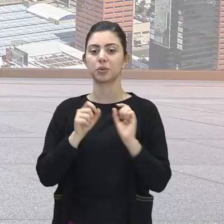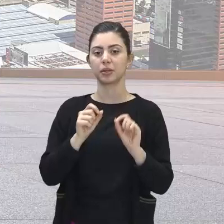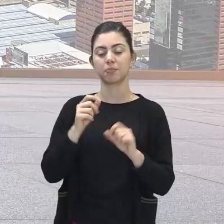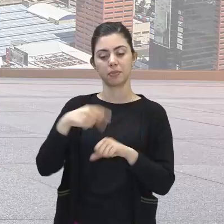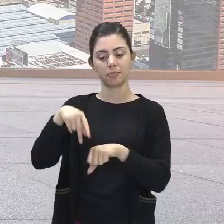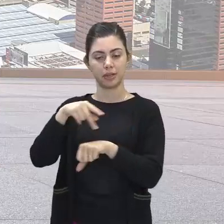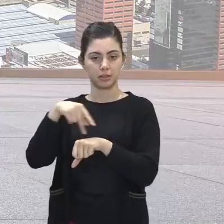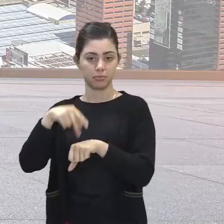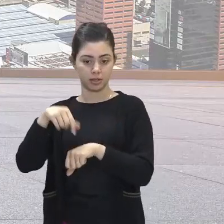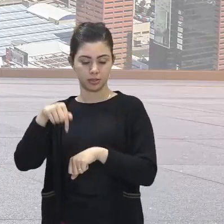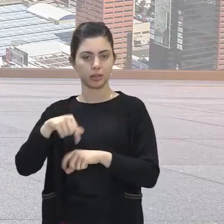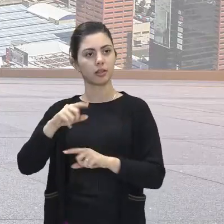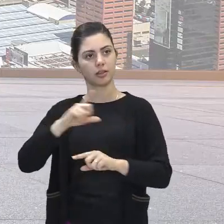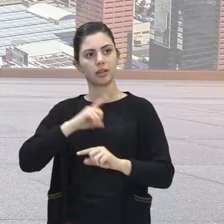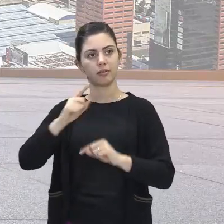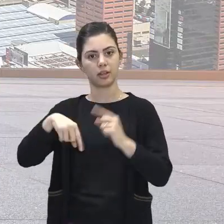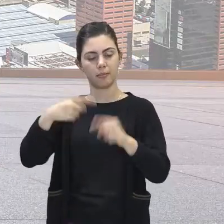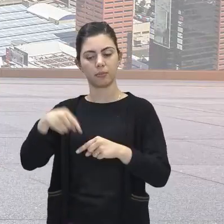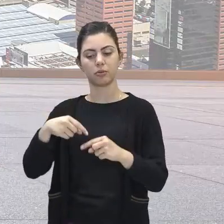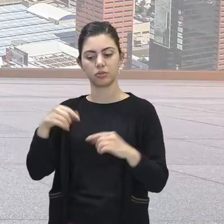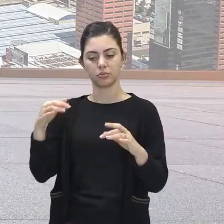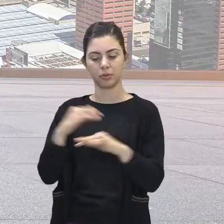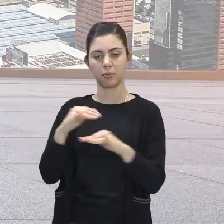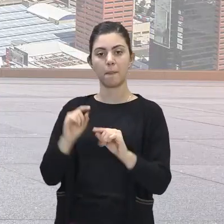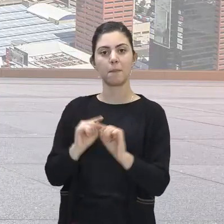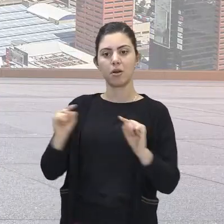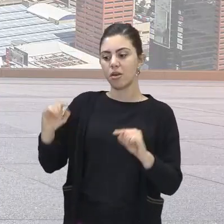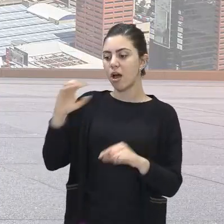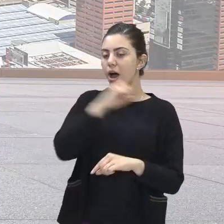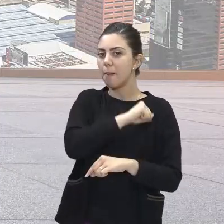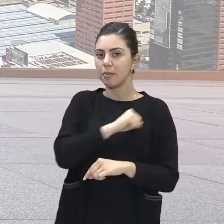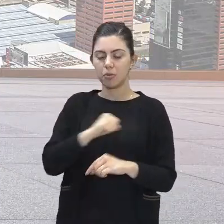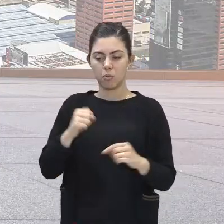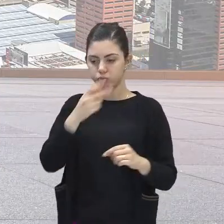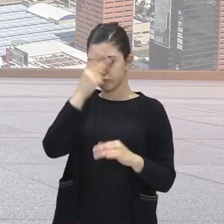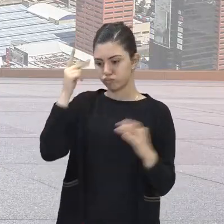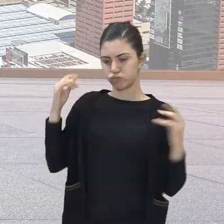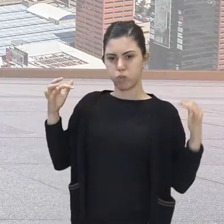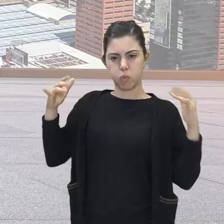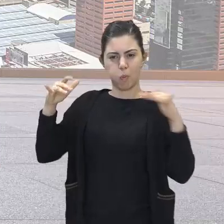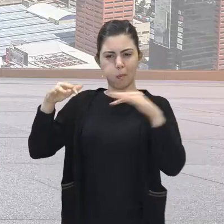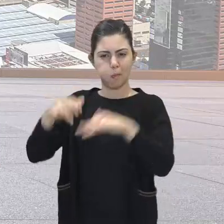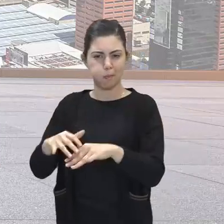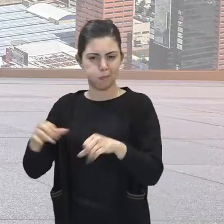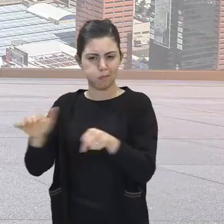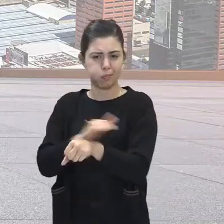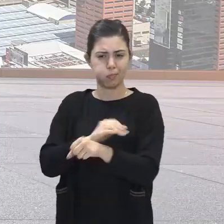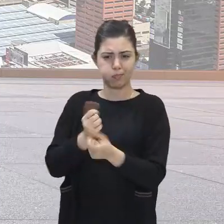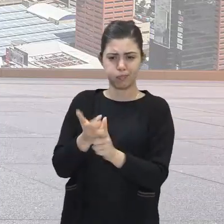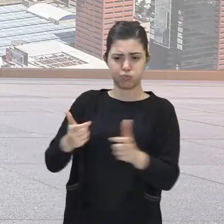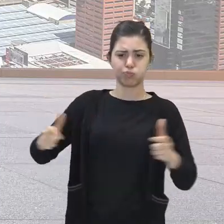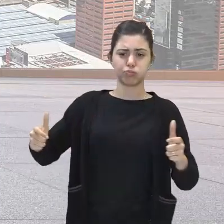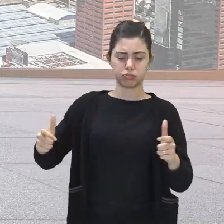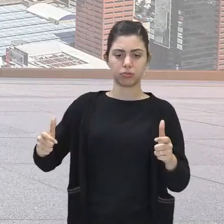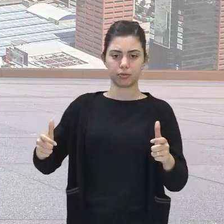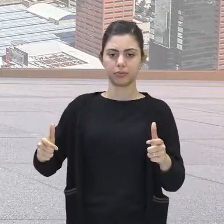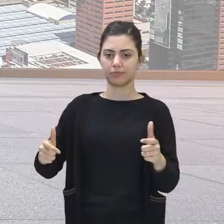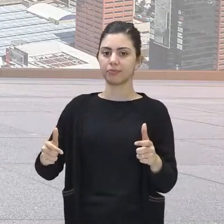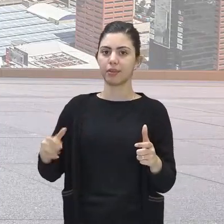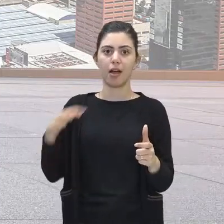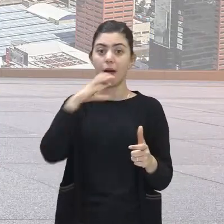se urbanizaram depois, só que se urbanizaram muito rápido, né? Só que se urbanizou de maneira assim